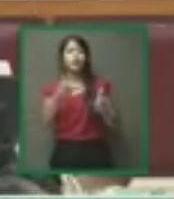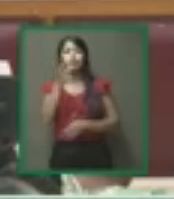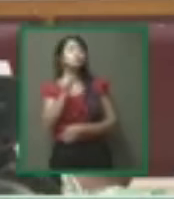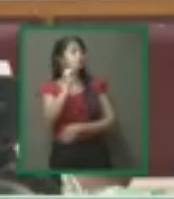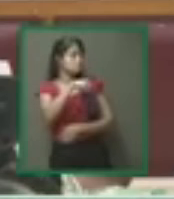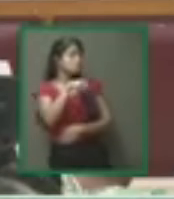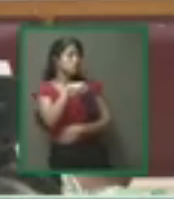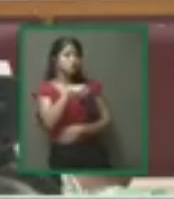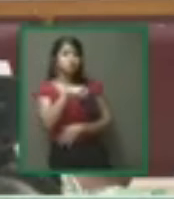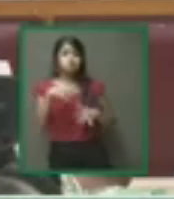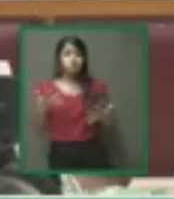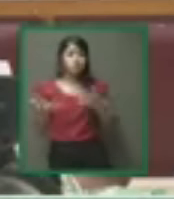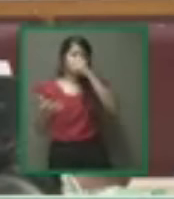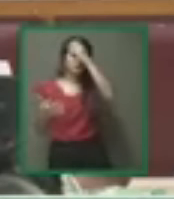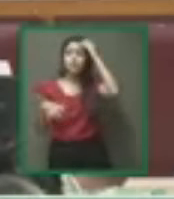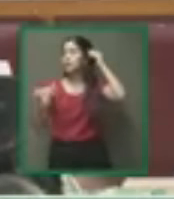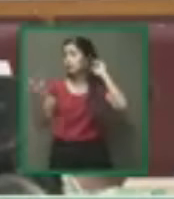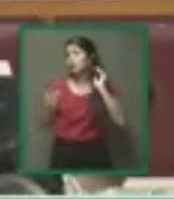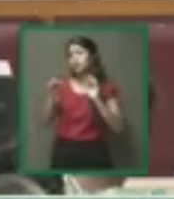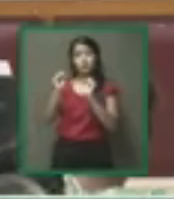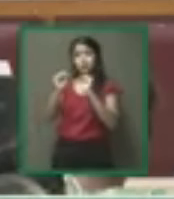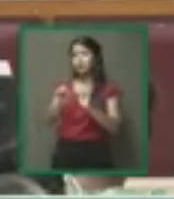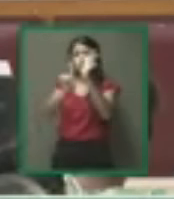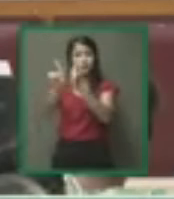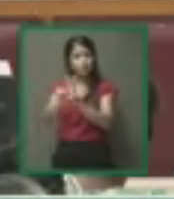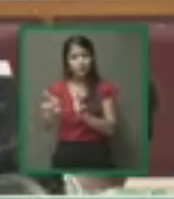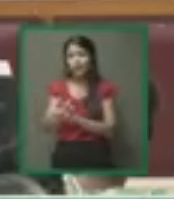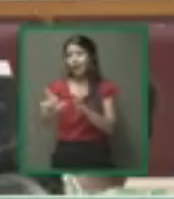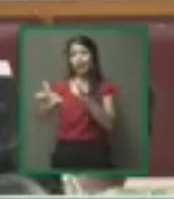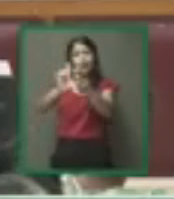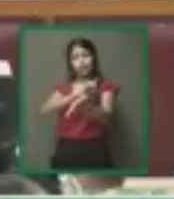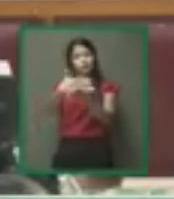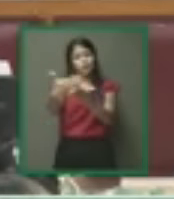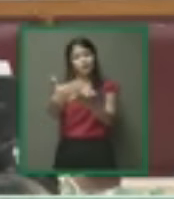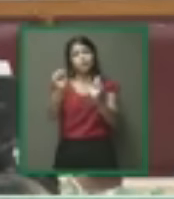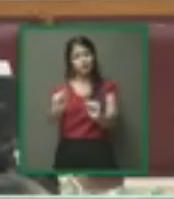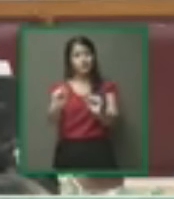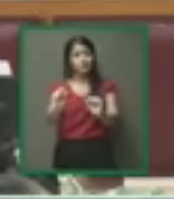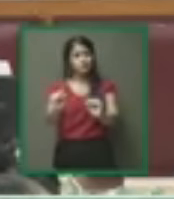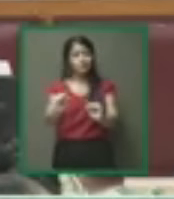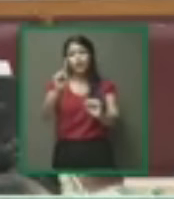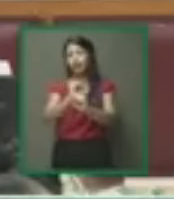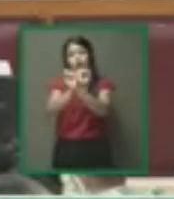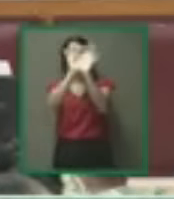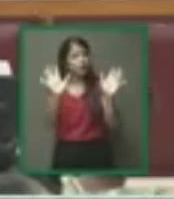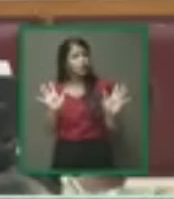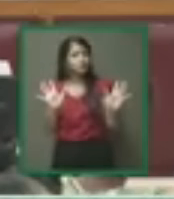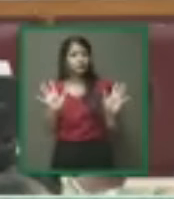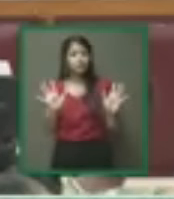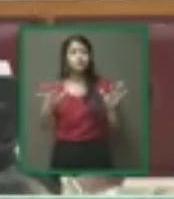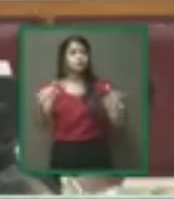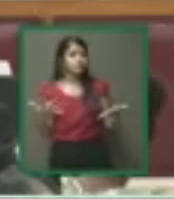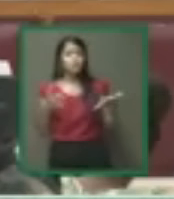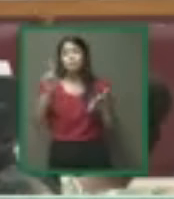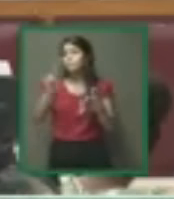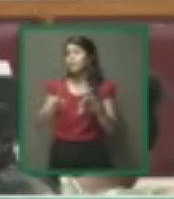vou. Né? Excelência, Vossa Excelência pode perguntar, inclusive, antes de começar, para que fique esclarecido isso, porque é